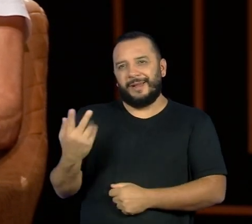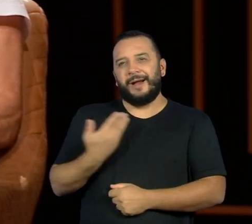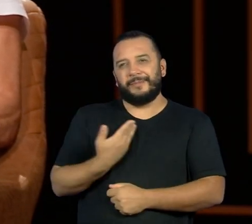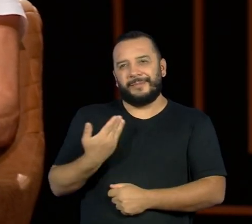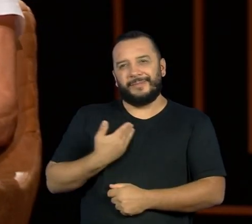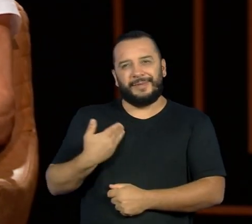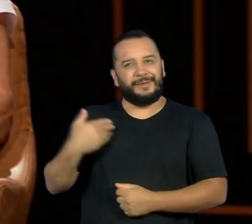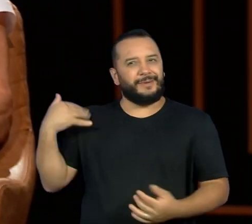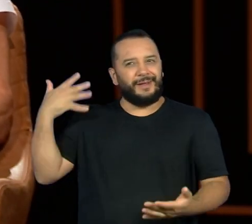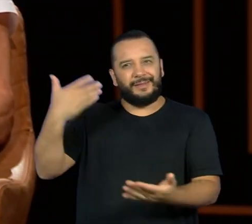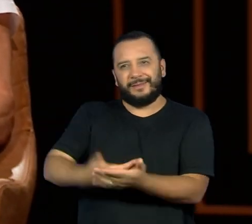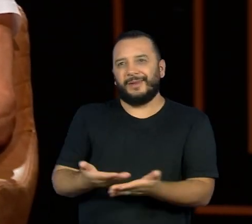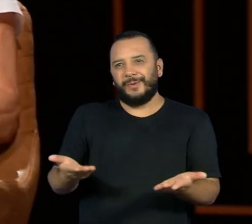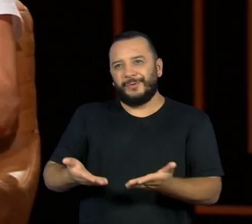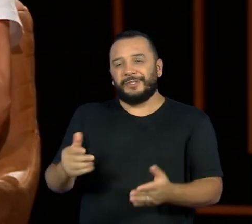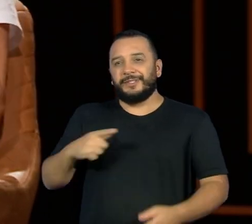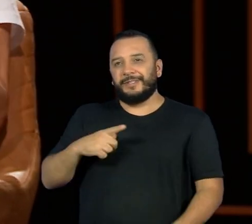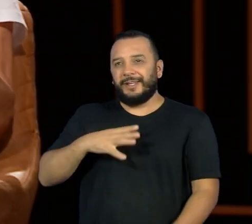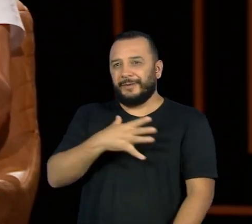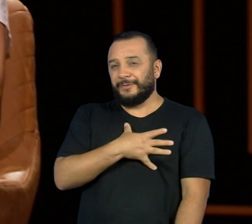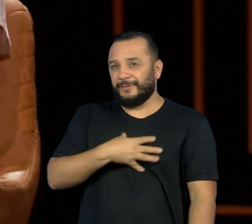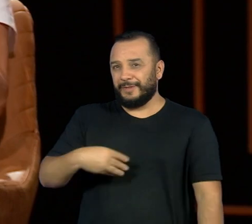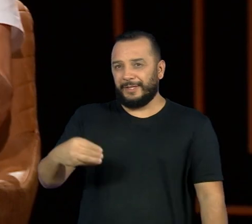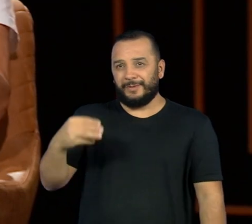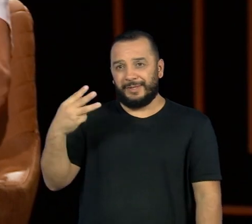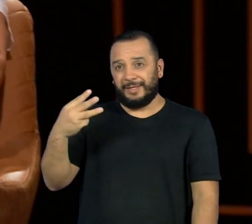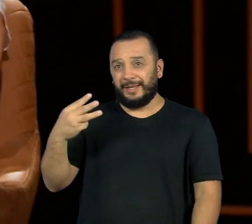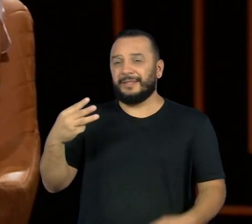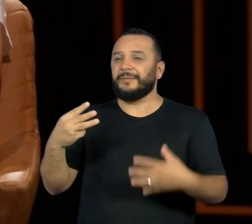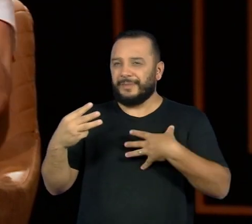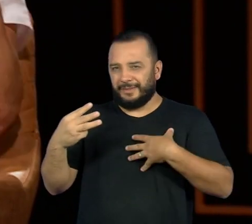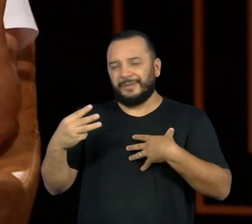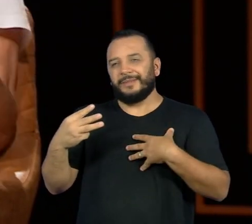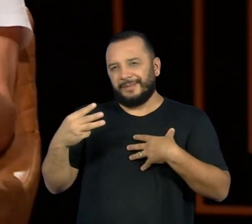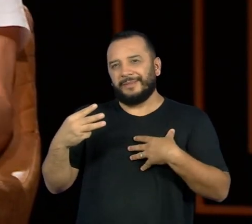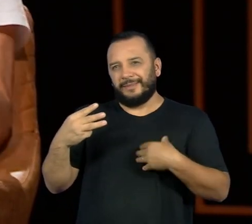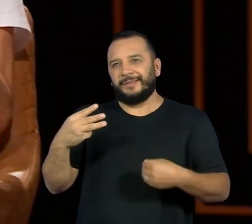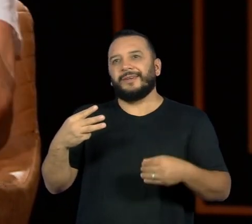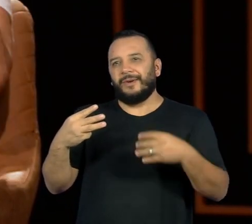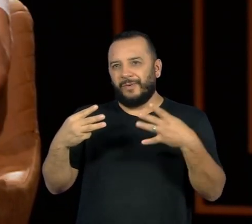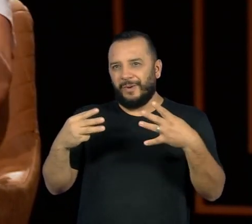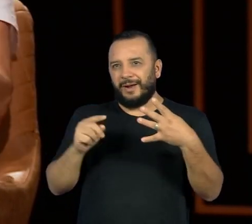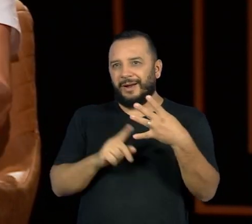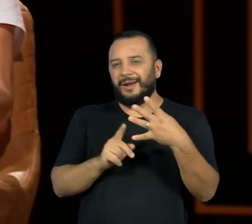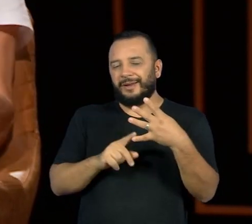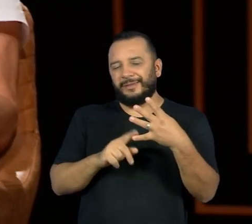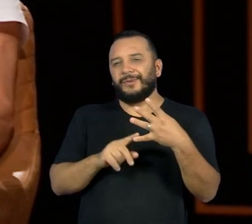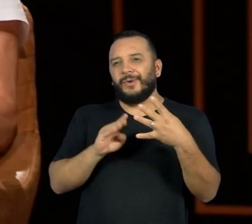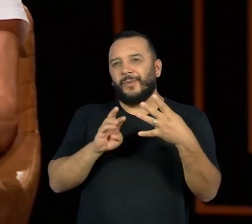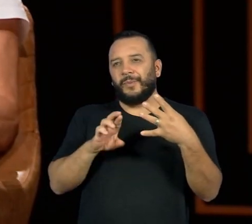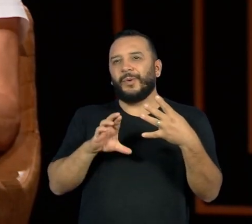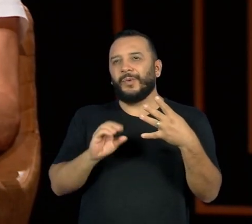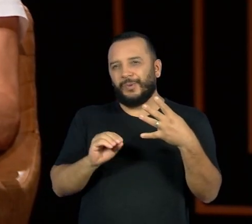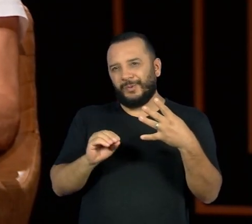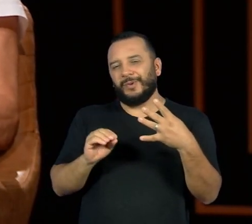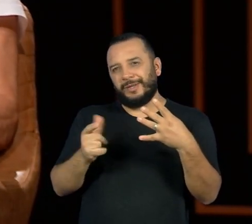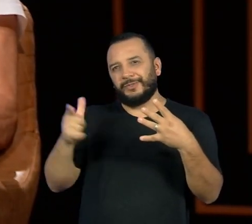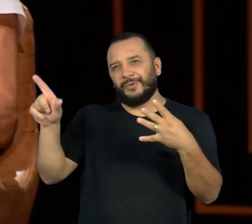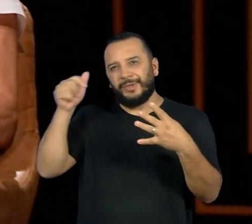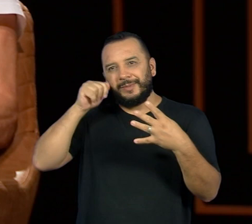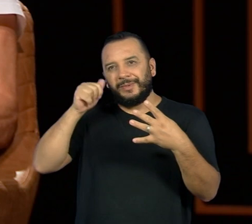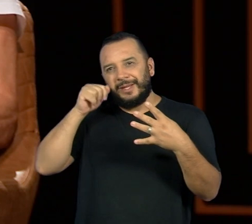hoje, temos 3 filhos, eu digo 4, porque Bruno, que é o filho dele, com Mária Carvalho, eu reputo como meu filho